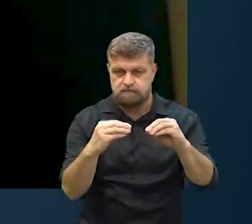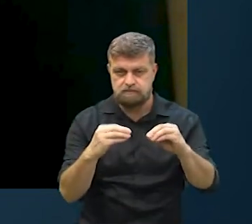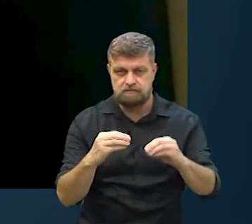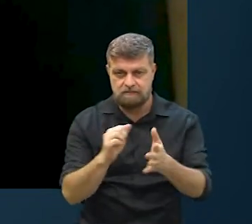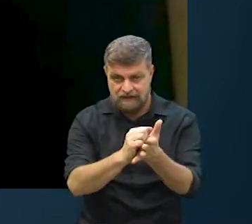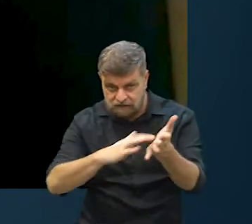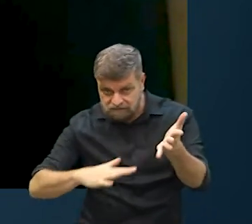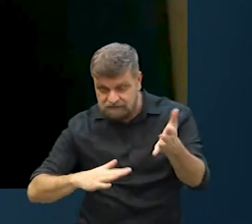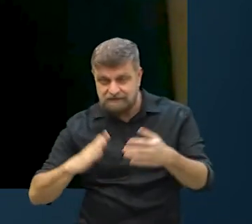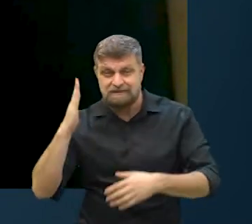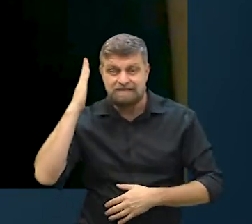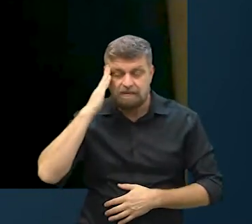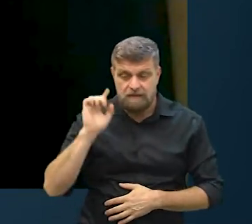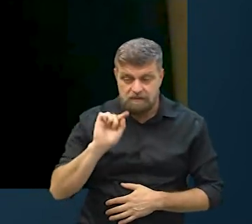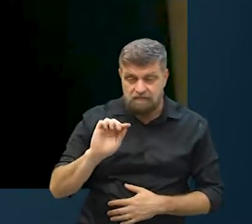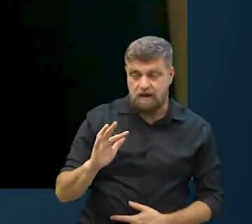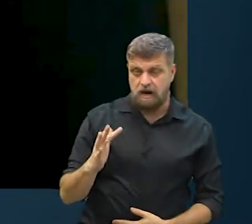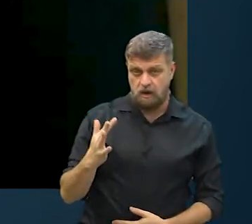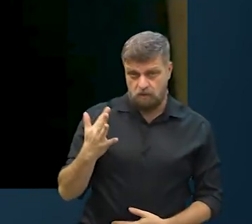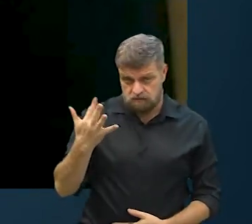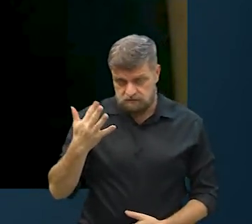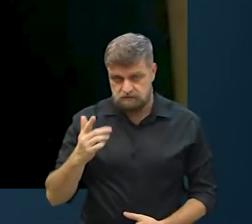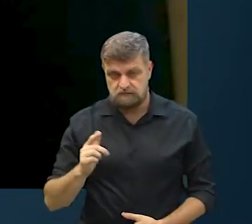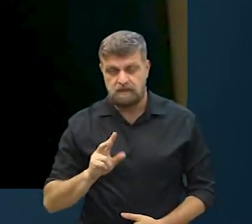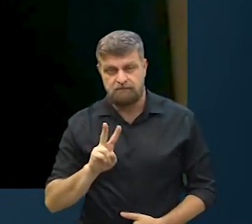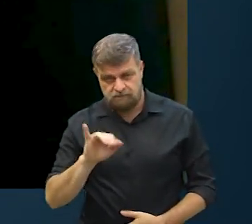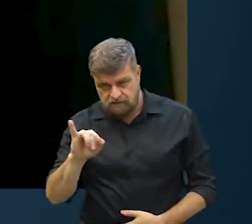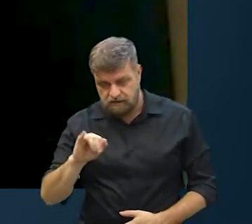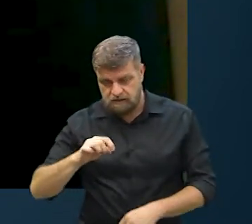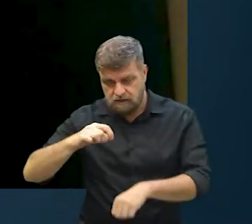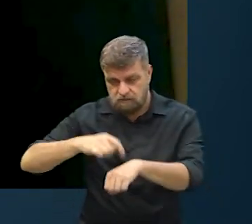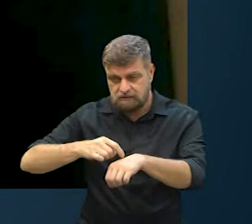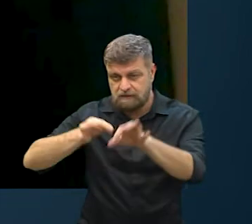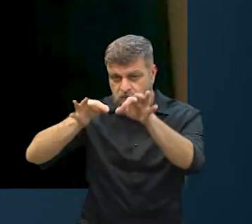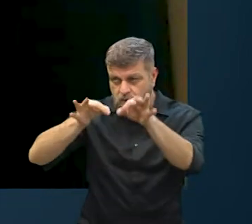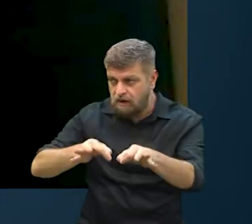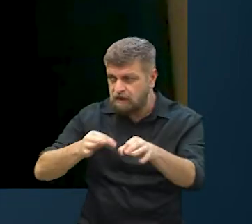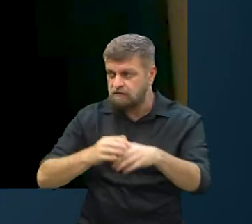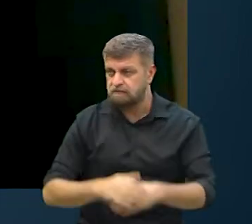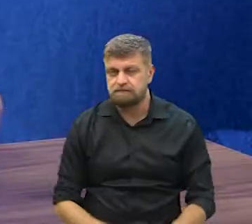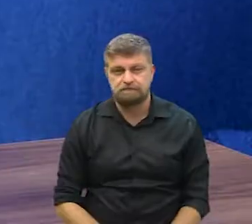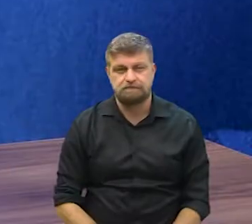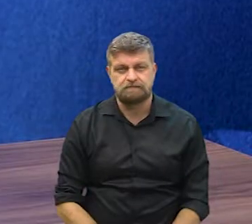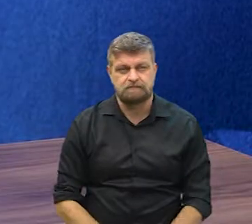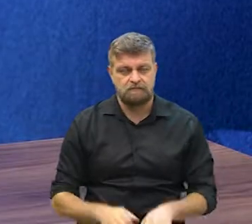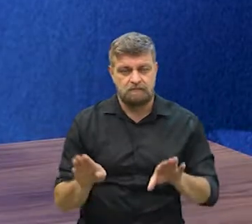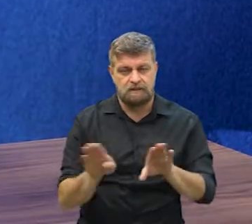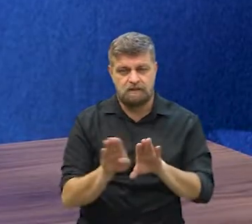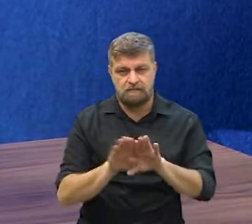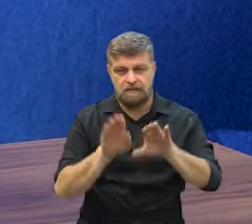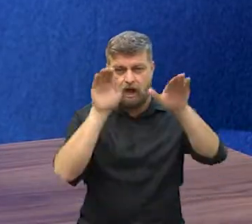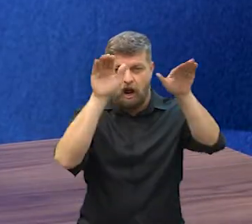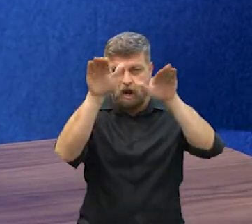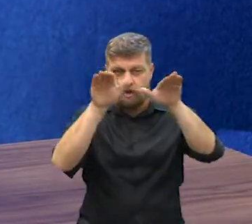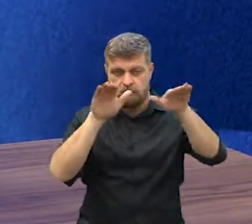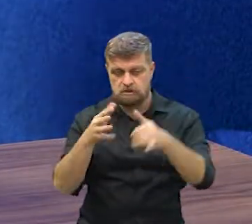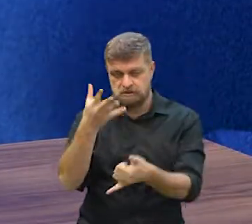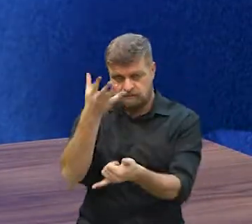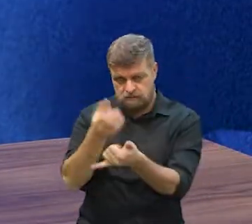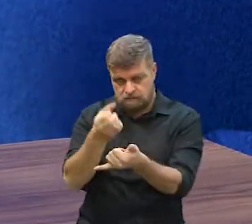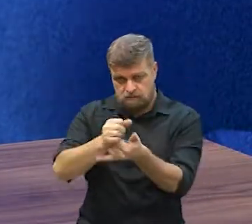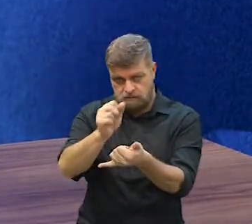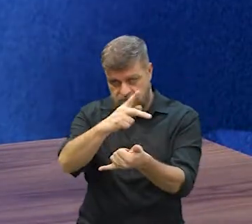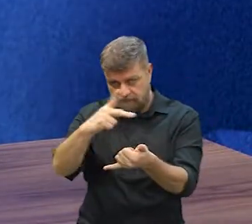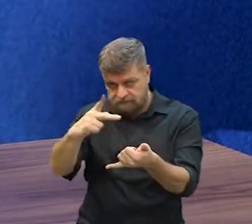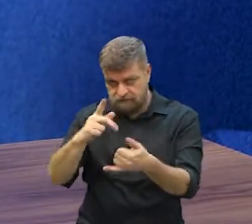né? Dando a certeza que vai acontecer e vai acontecer no tempo correto. Ainda falando sobre a logística do